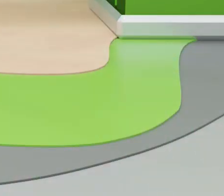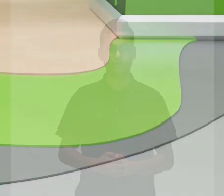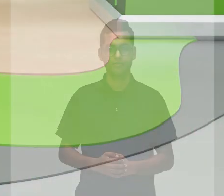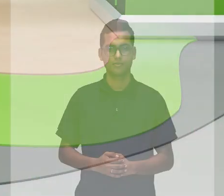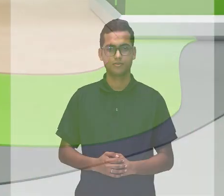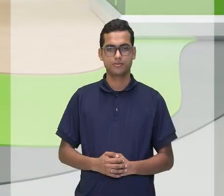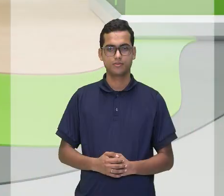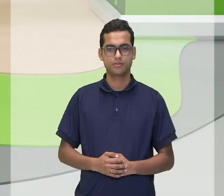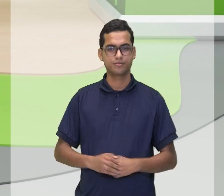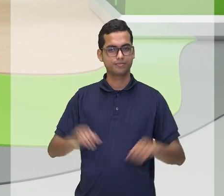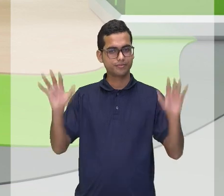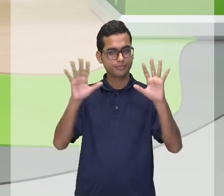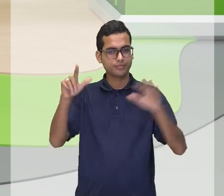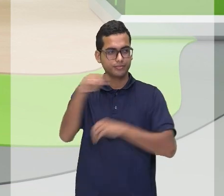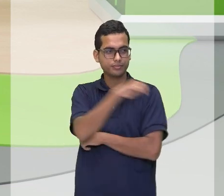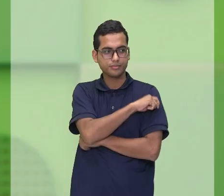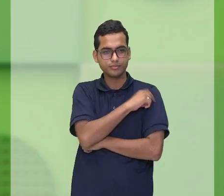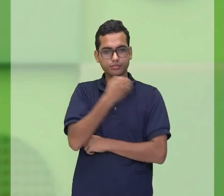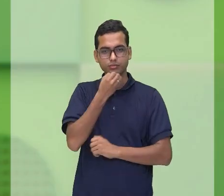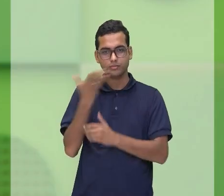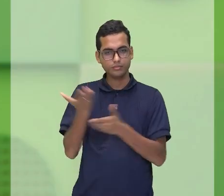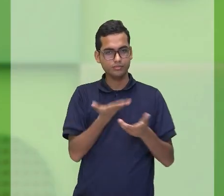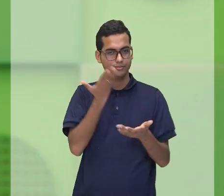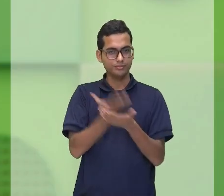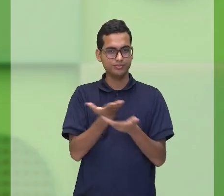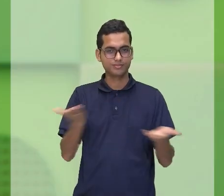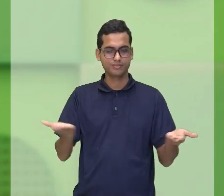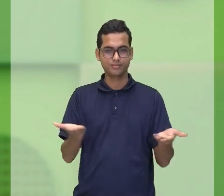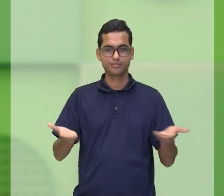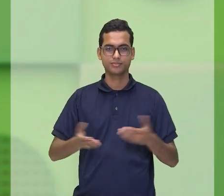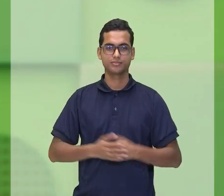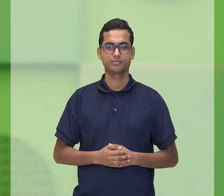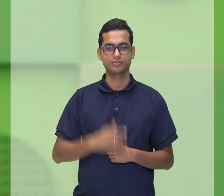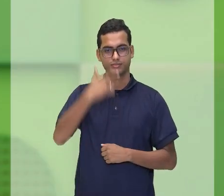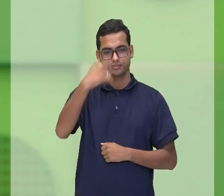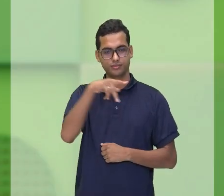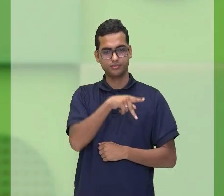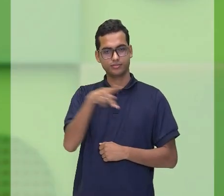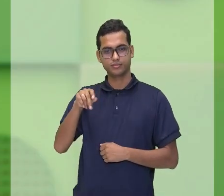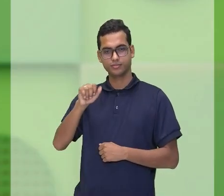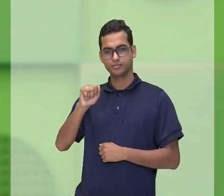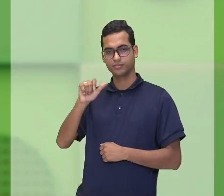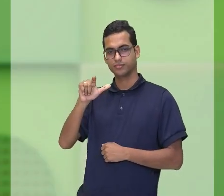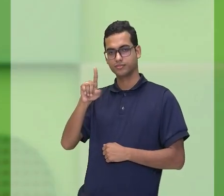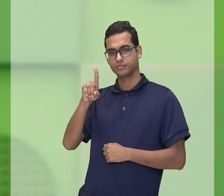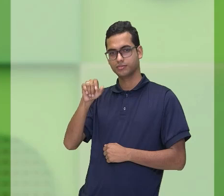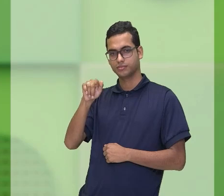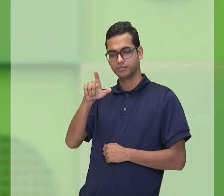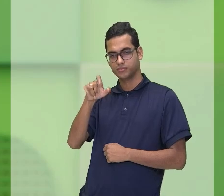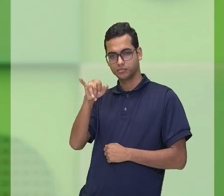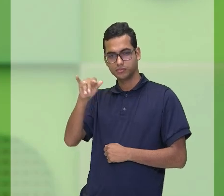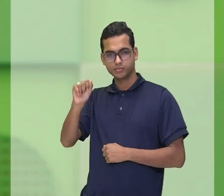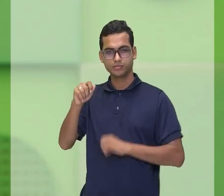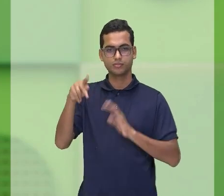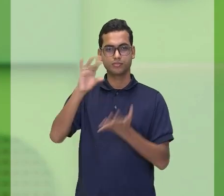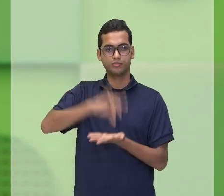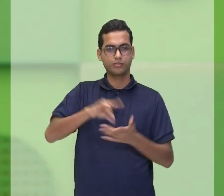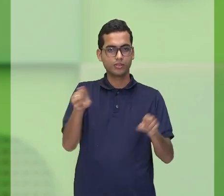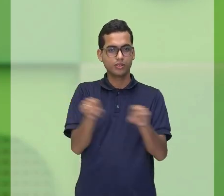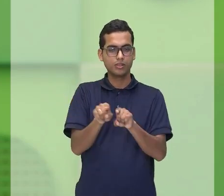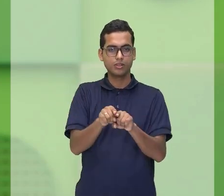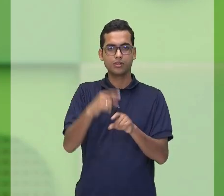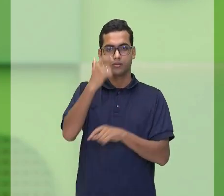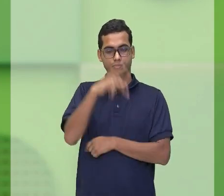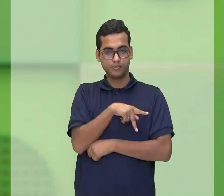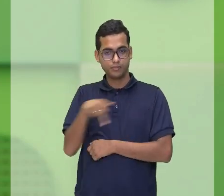Olá, queridos alunos, bem-vindos a mais uma aula. Eu sou a professora Aldaleia Santos, sua professora de